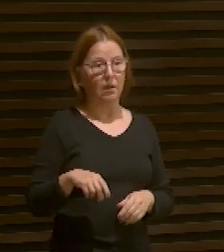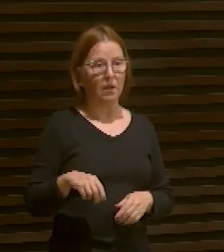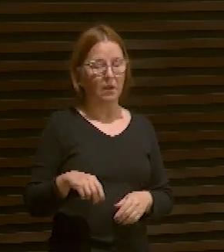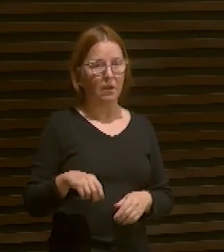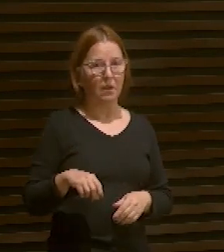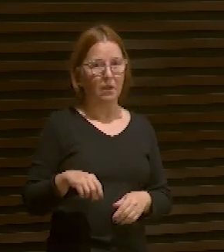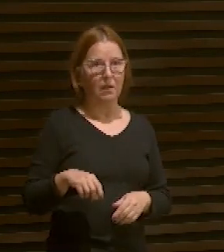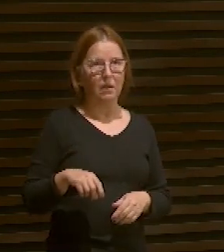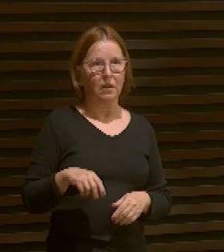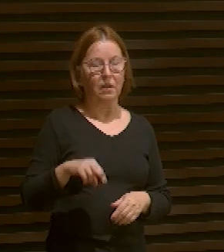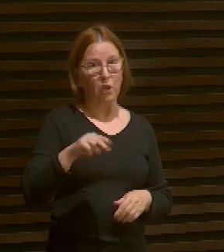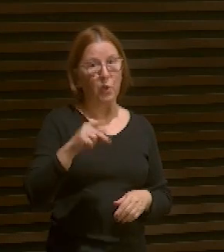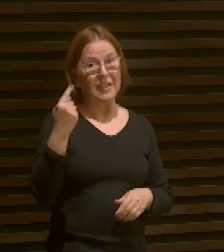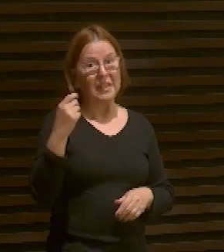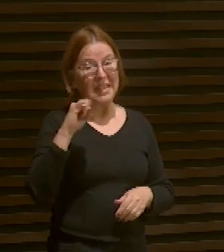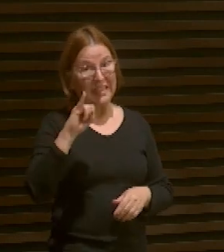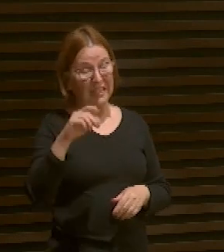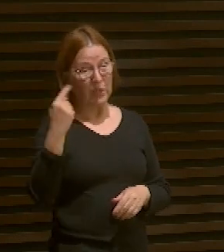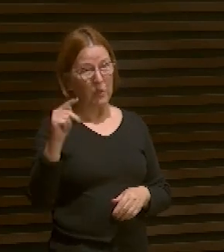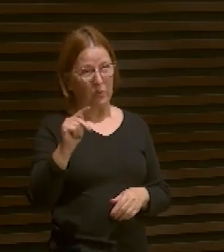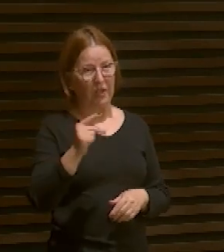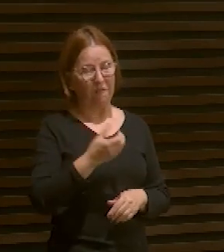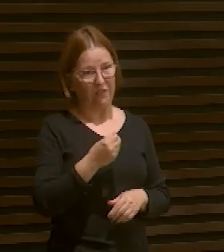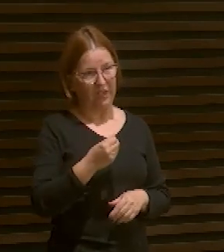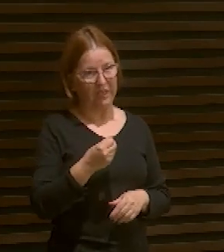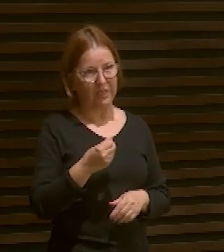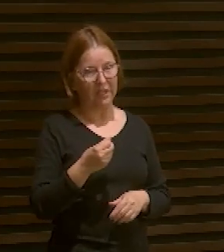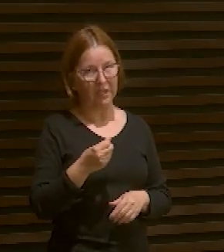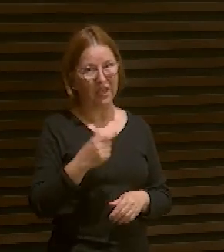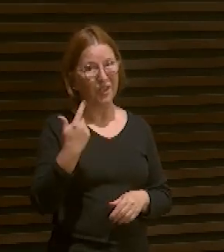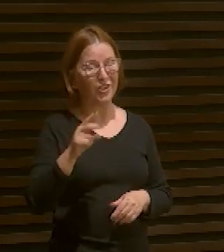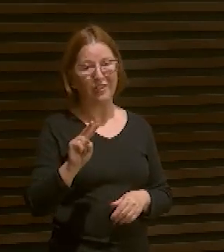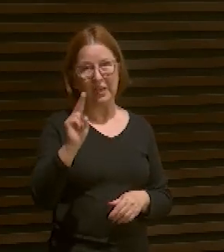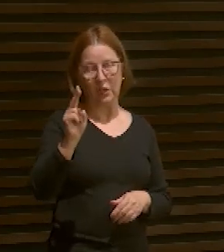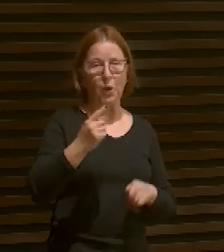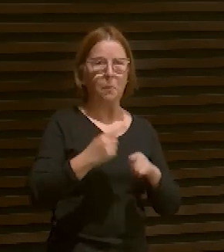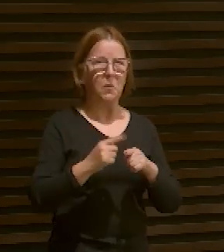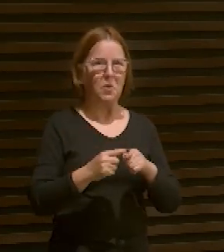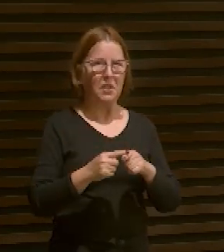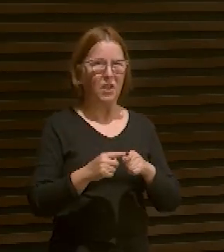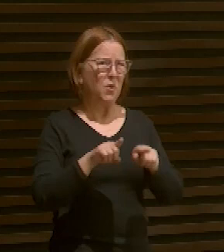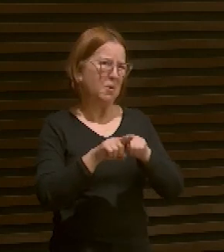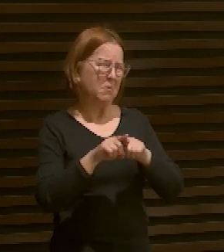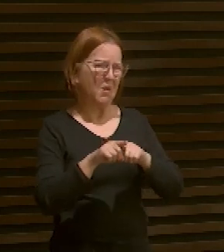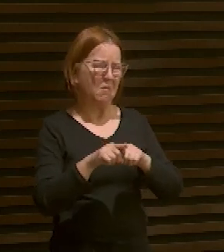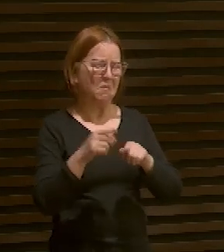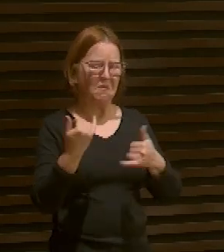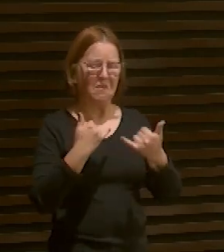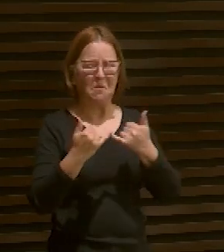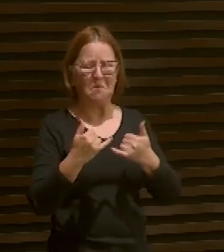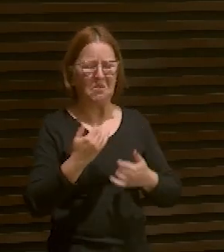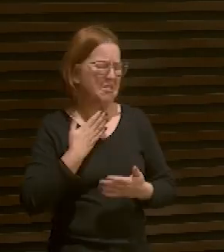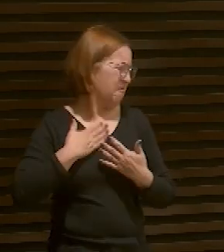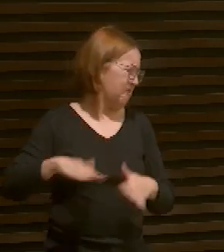não tivesse mais valor, porque um irmão falou alguma coisa atravessada, falou alguma coisa que eu não gostei, me ofendeu,